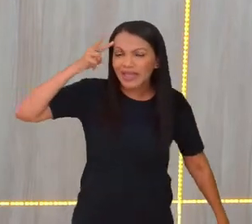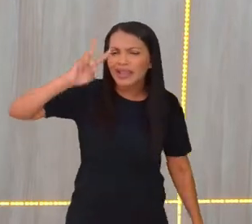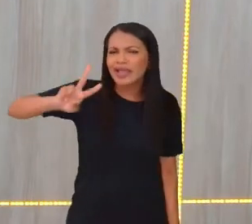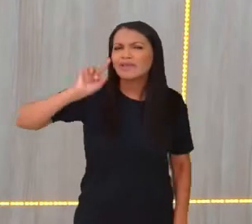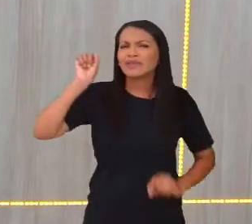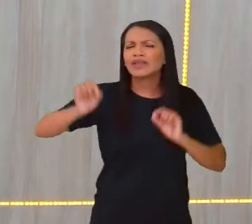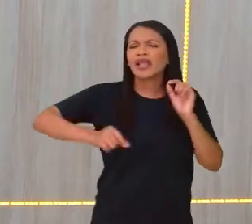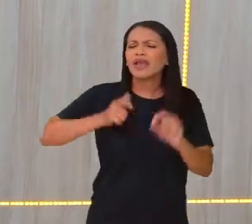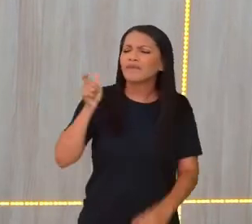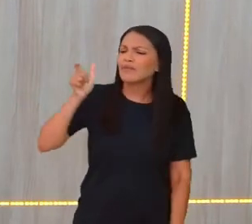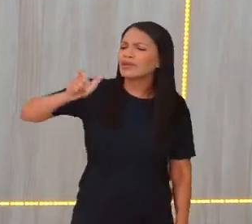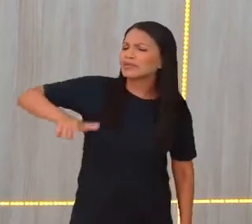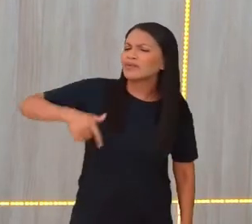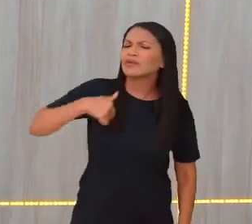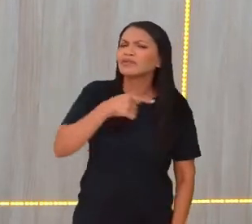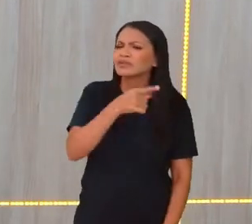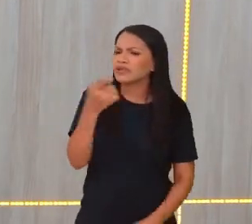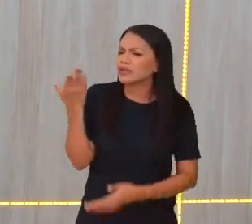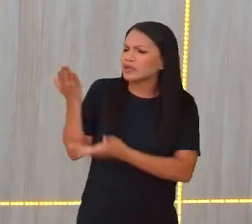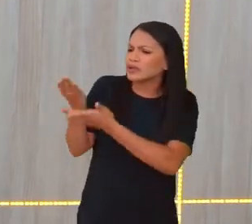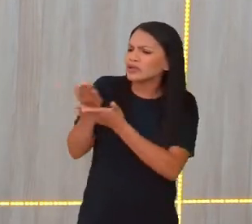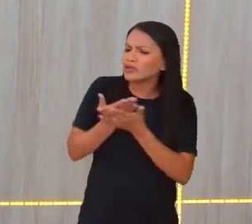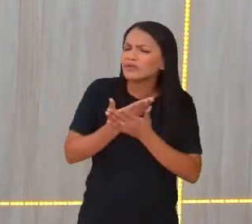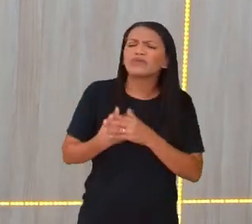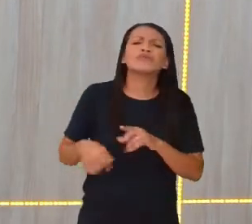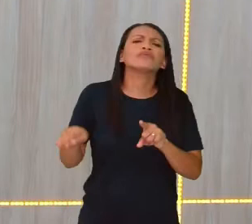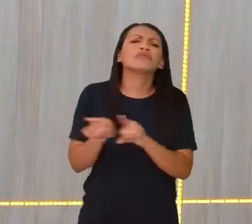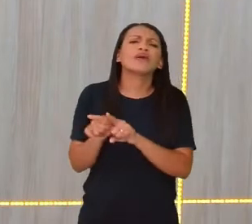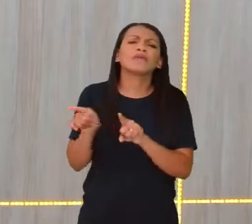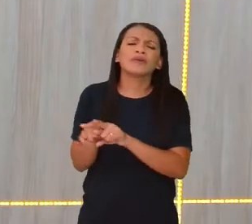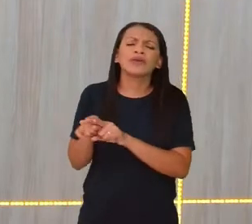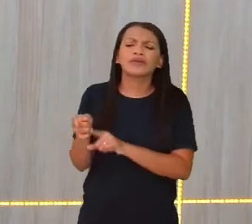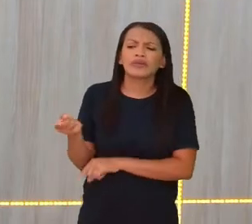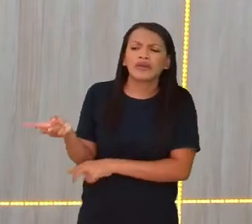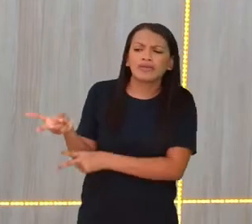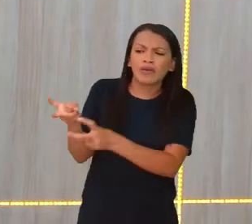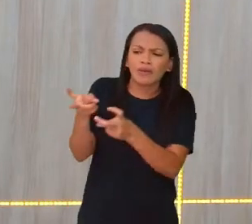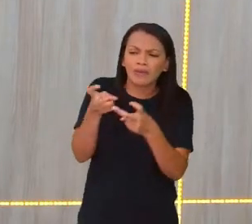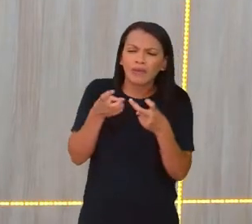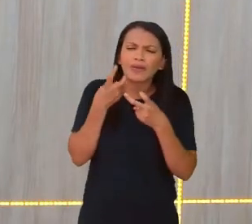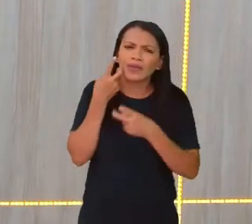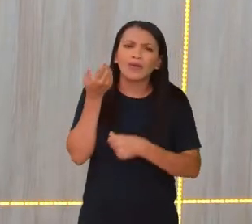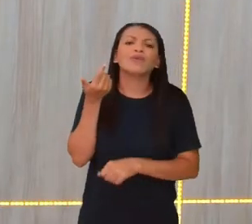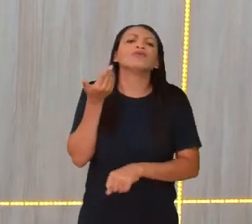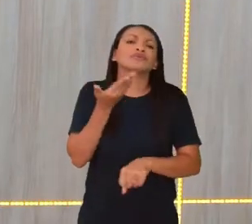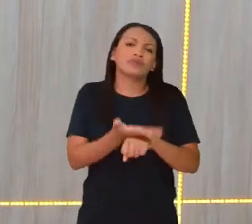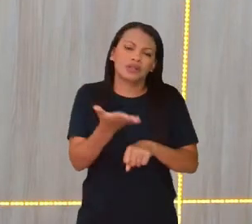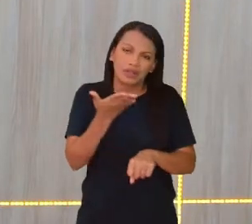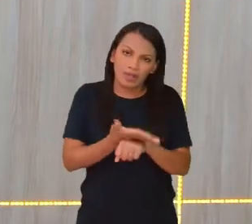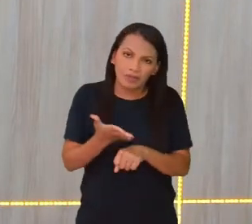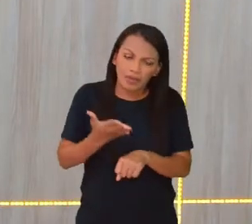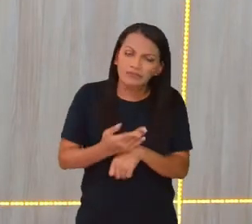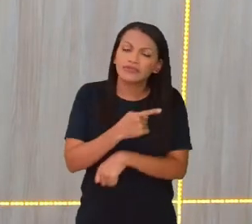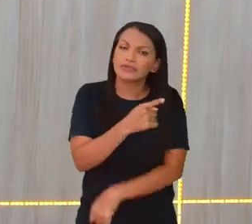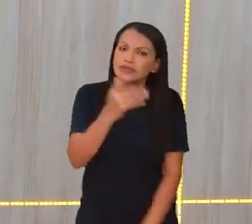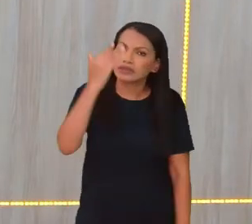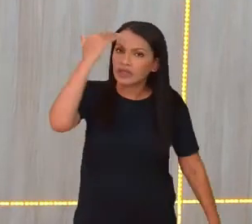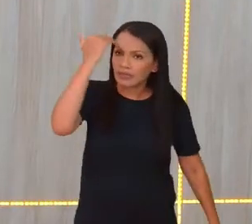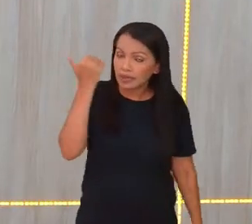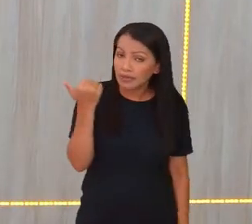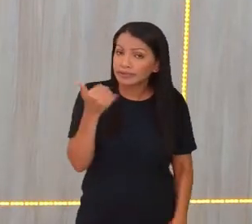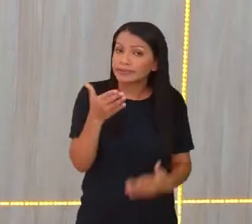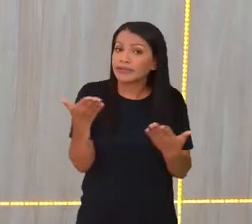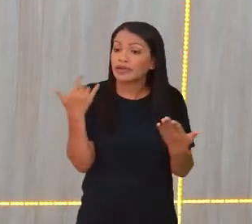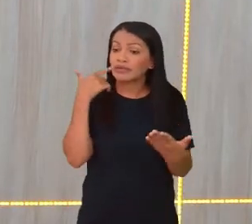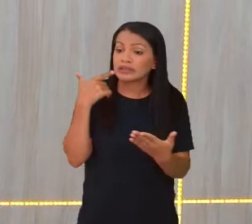daquela pessoa, o que é que você estudou, e de observar, né? O treinamento, ele serve justamente para isso, para você saber lidar. É tanto que